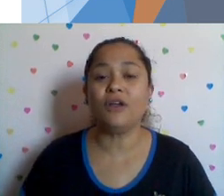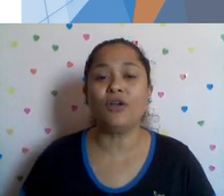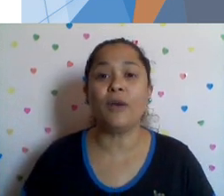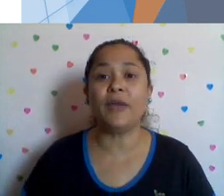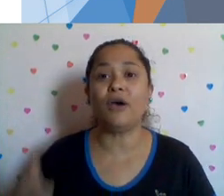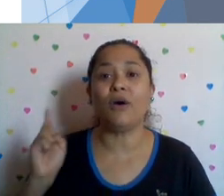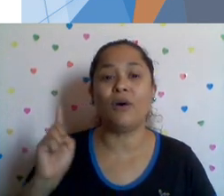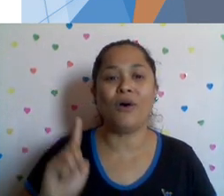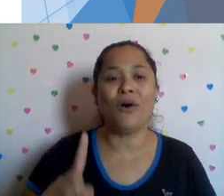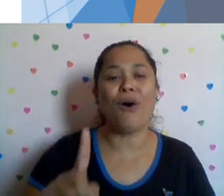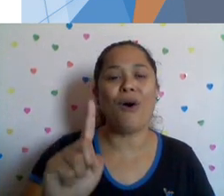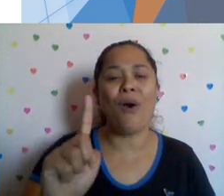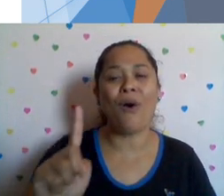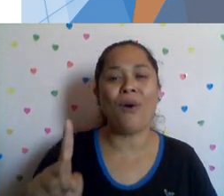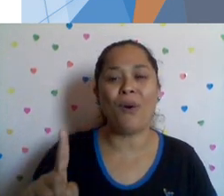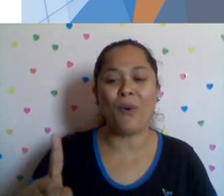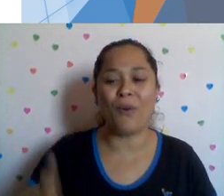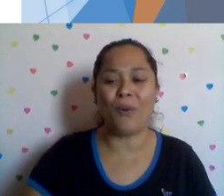No número